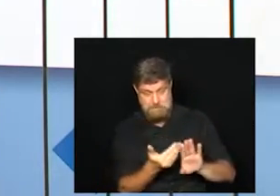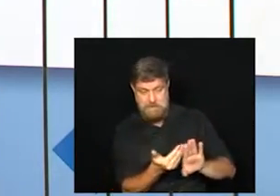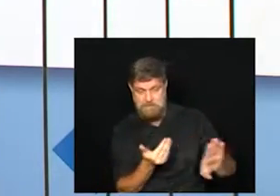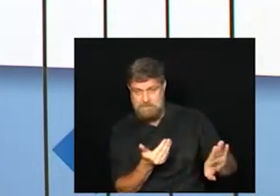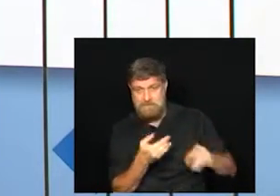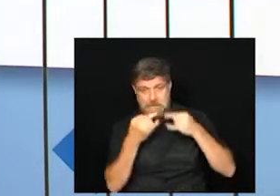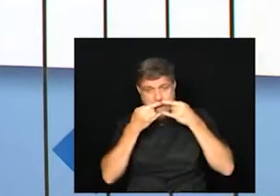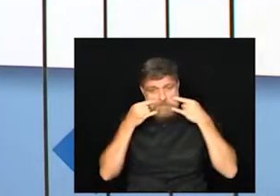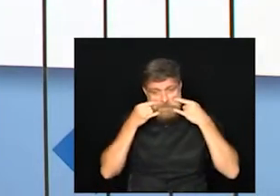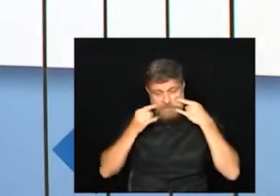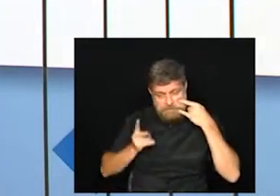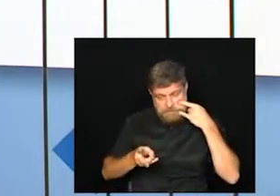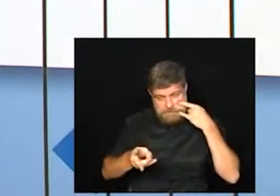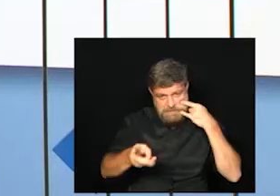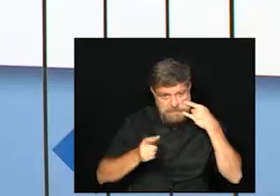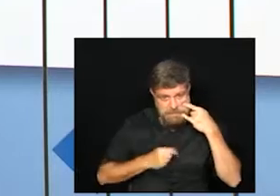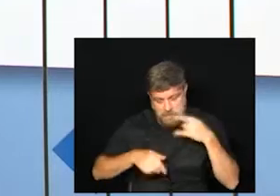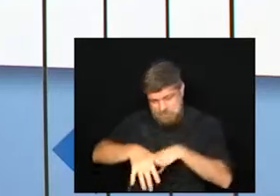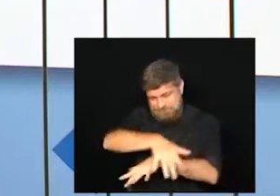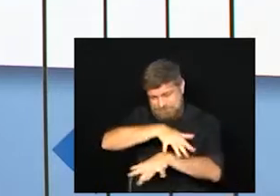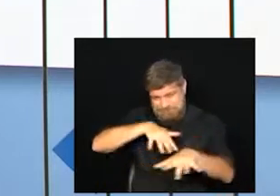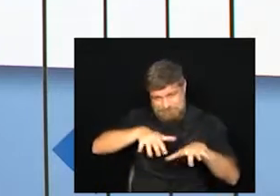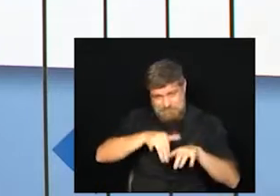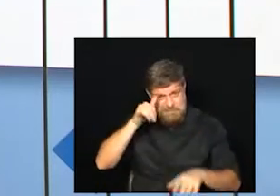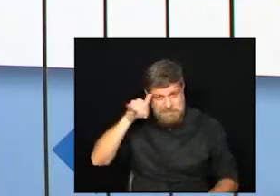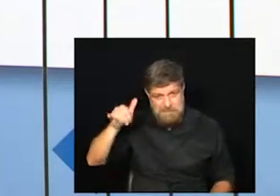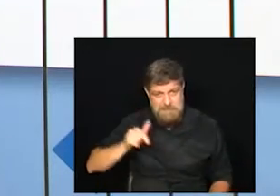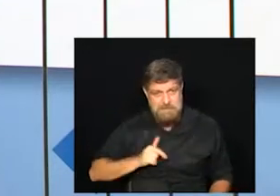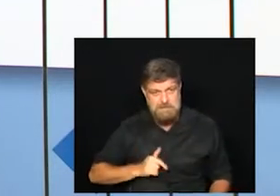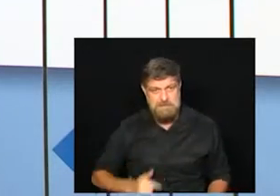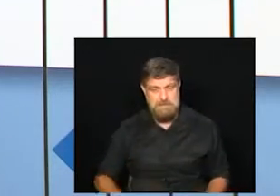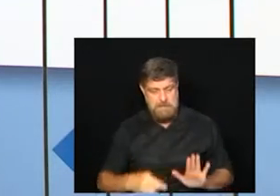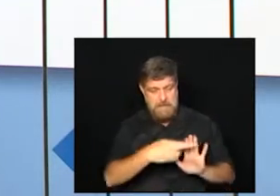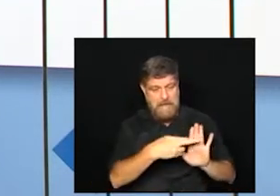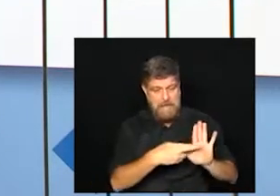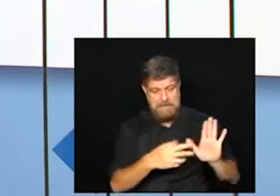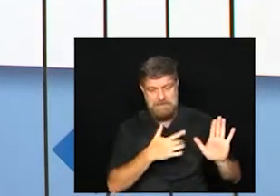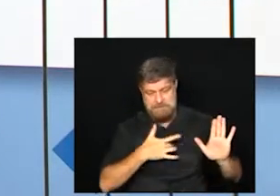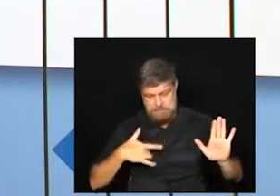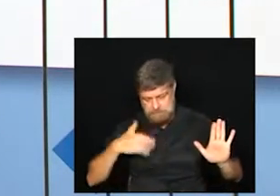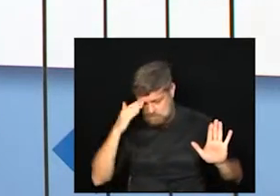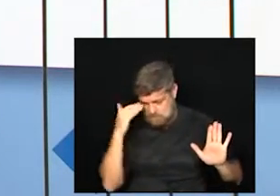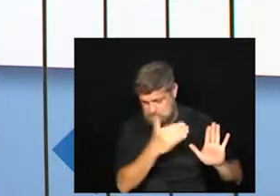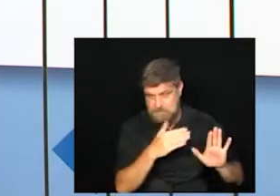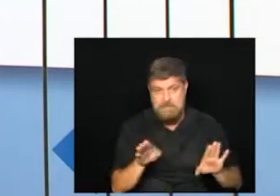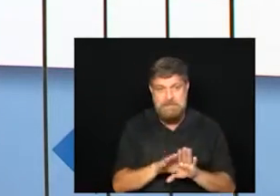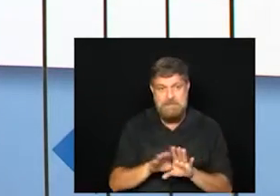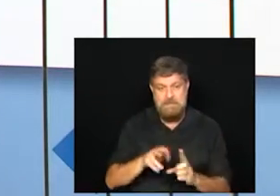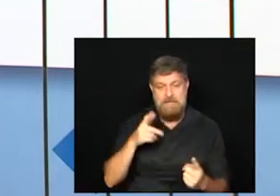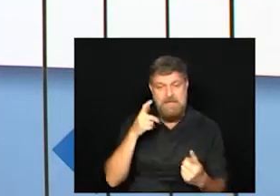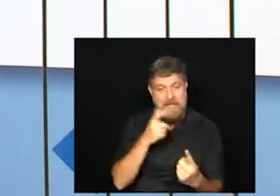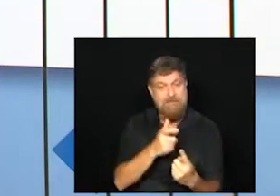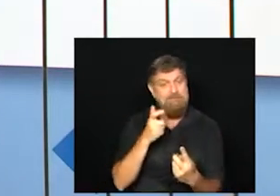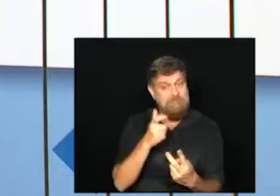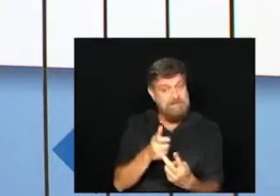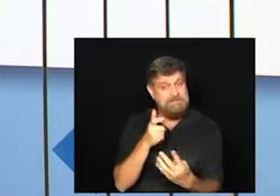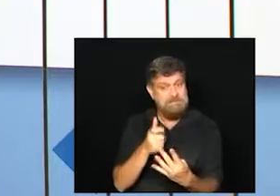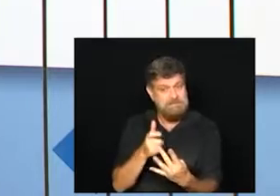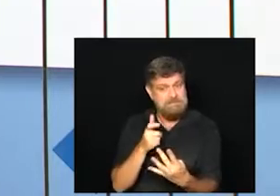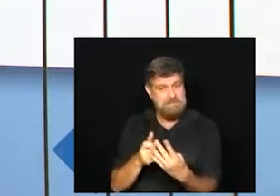usar máscara, sem aglomeração, respeitar os protocolos sanitários e a vacinação dos